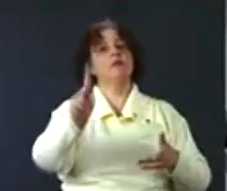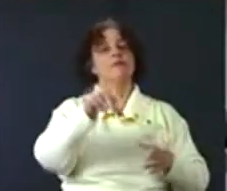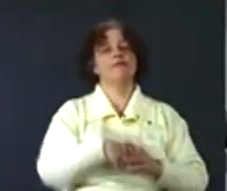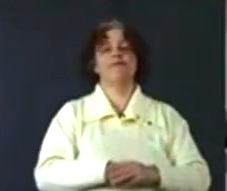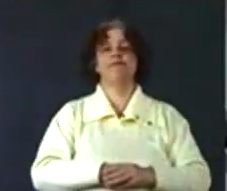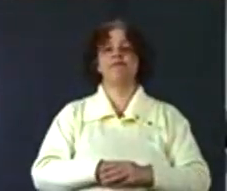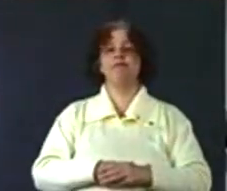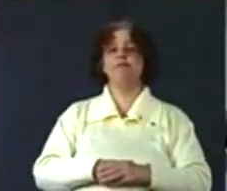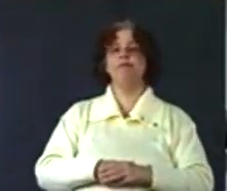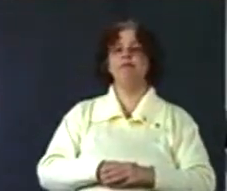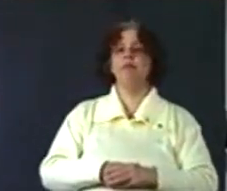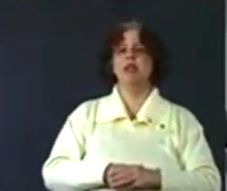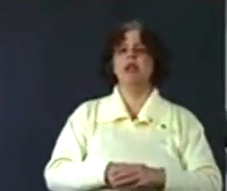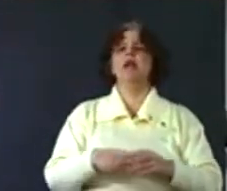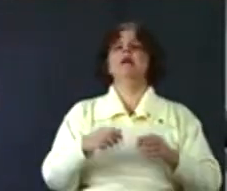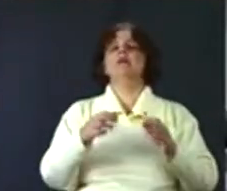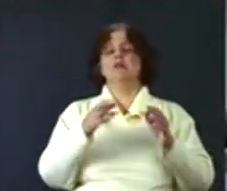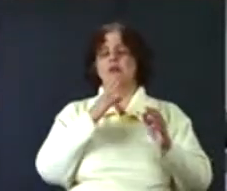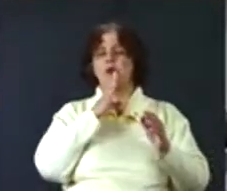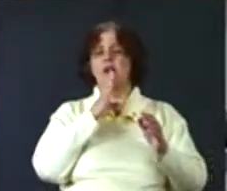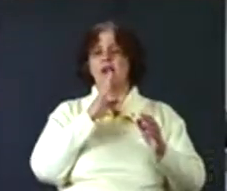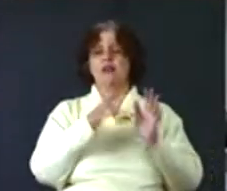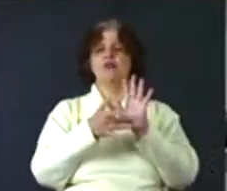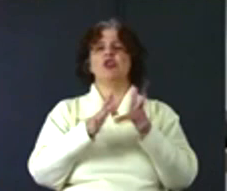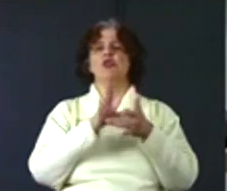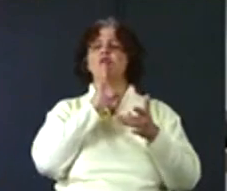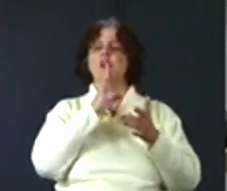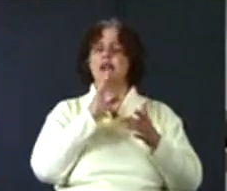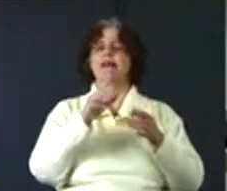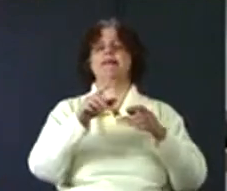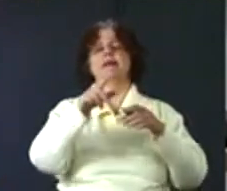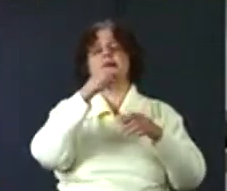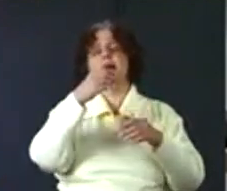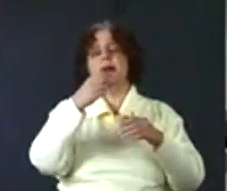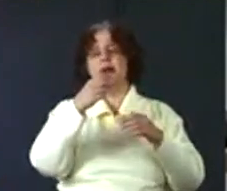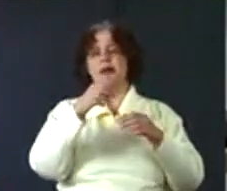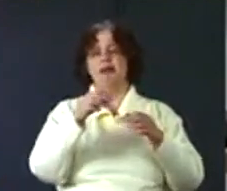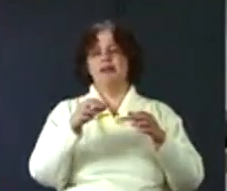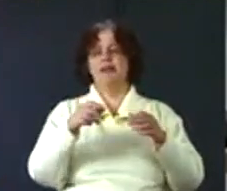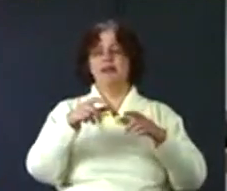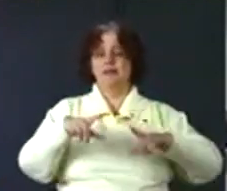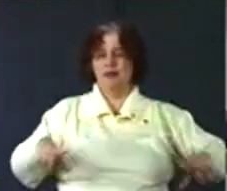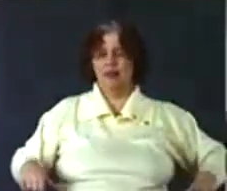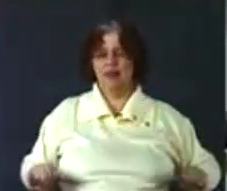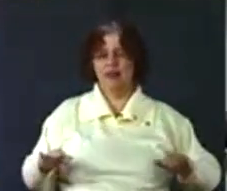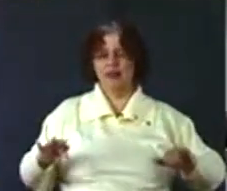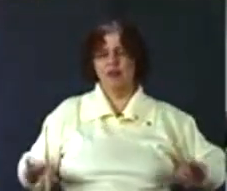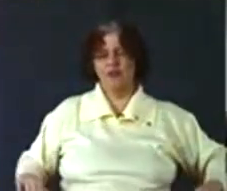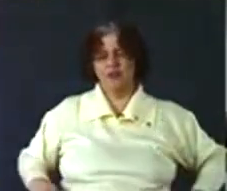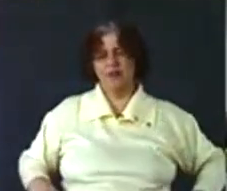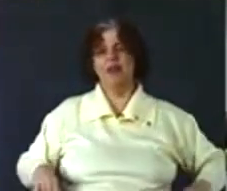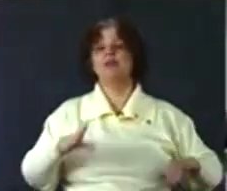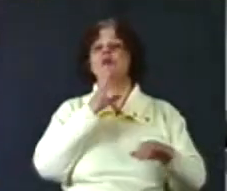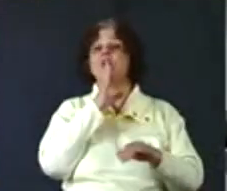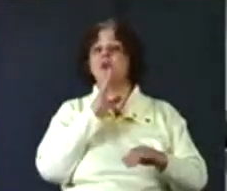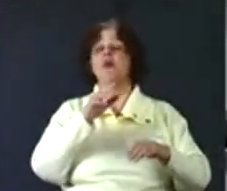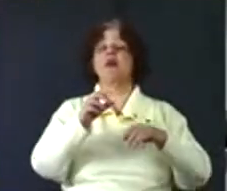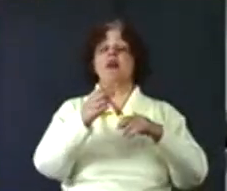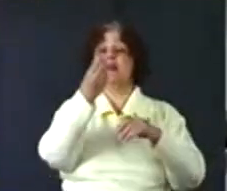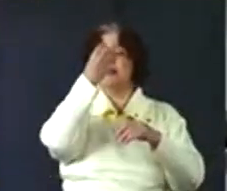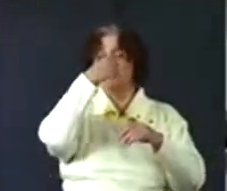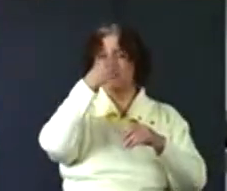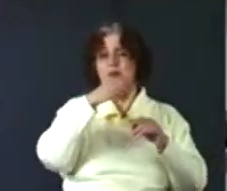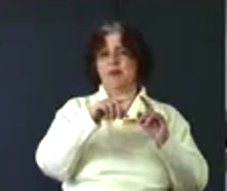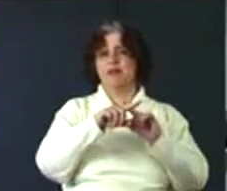Conhece a tribulação, conhece a pobreza, mas ele afirma: vocês são ricos. Mas ele também diz que conhece a